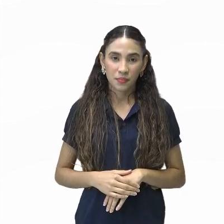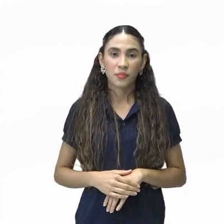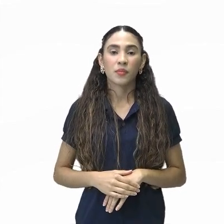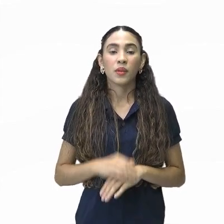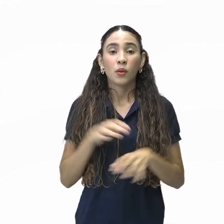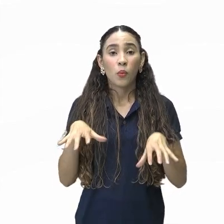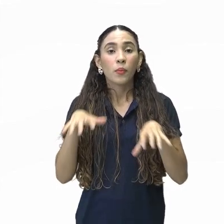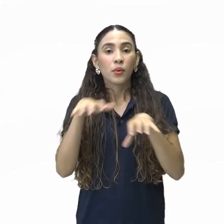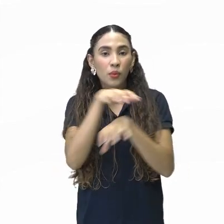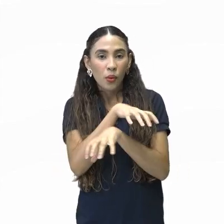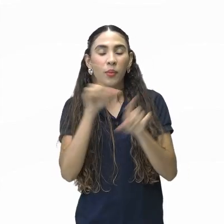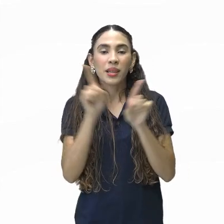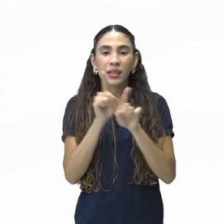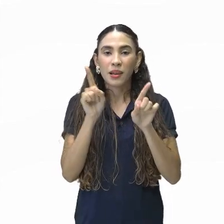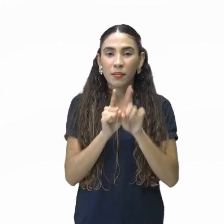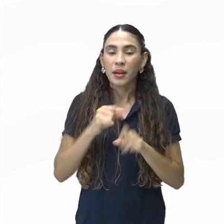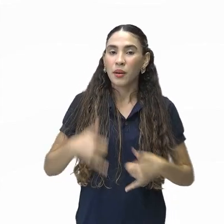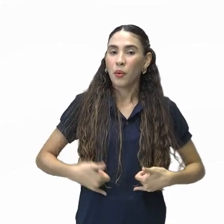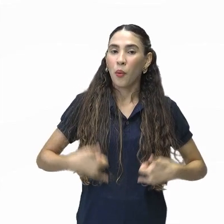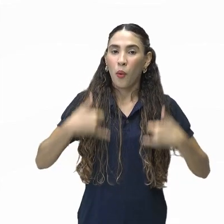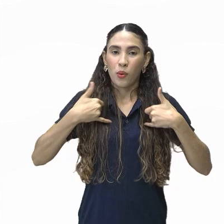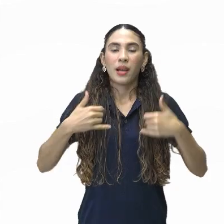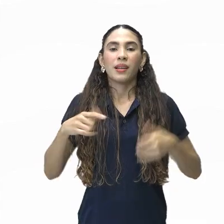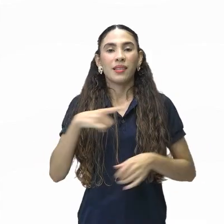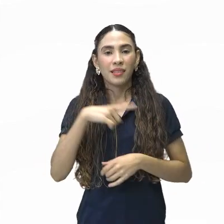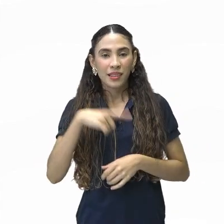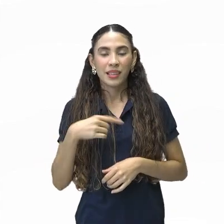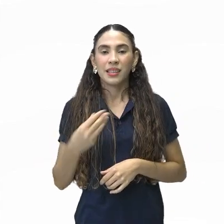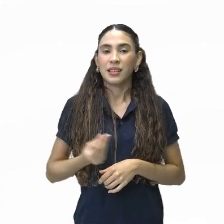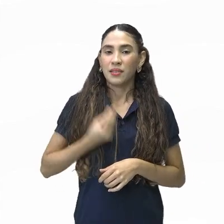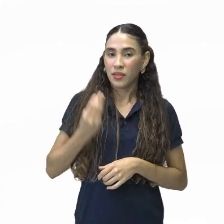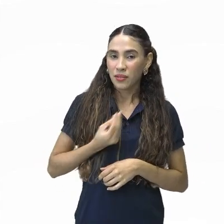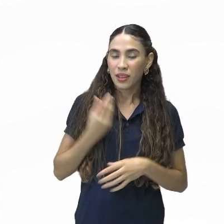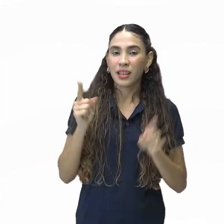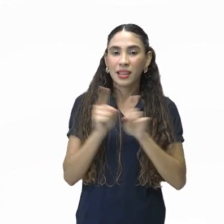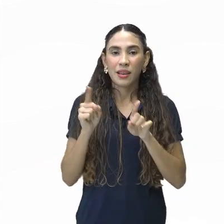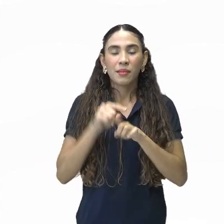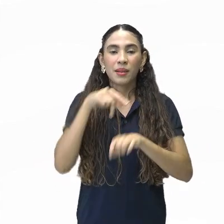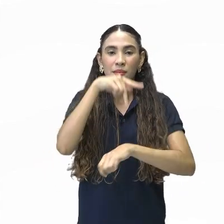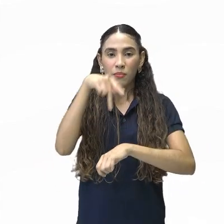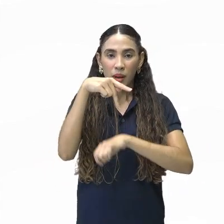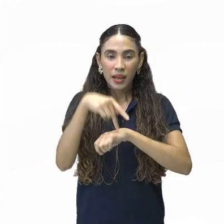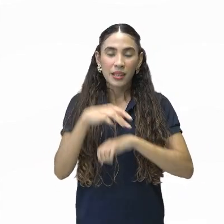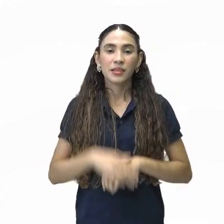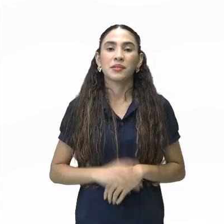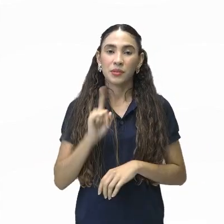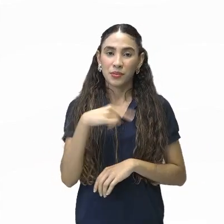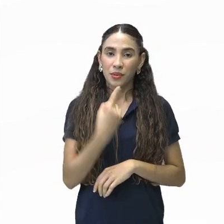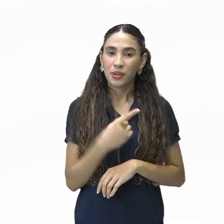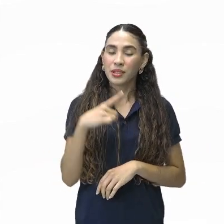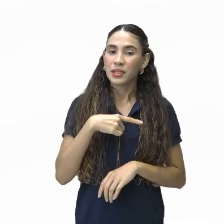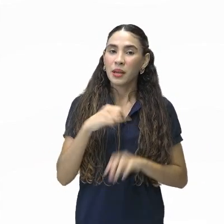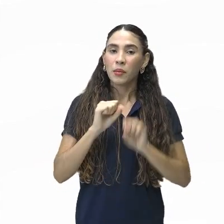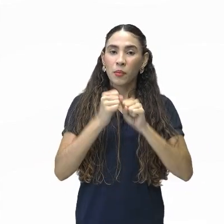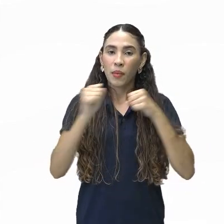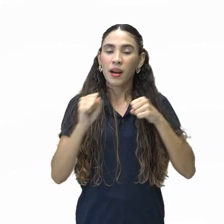um bioma aí para a gente se orgulhar de ter, né, de viver nesse país, que nós temos aí uma